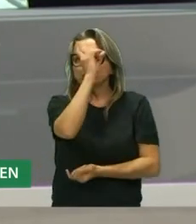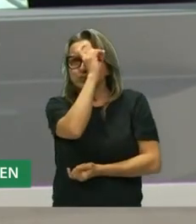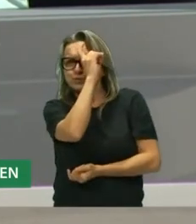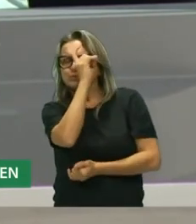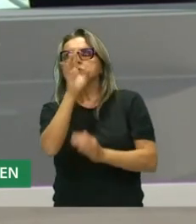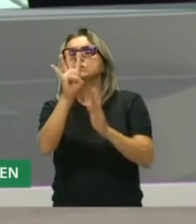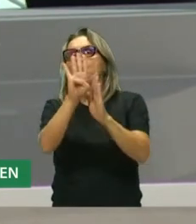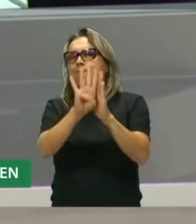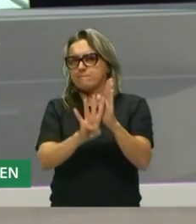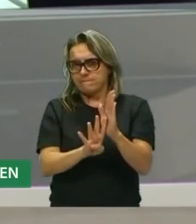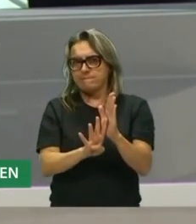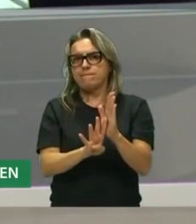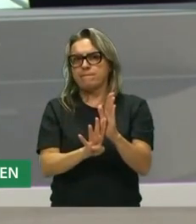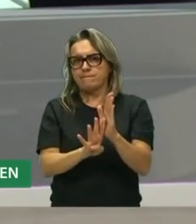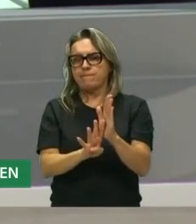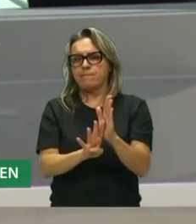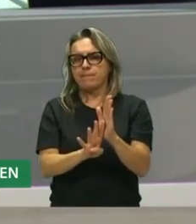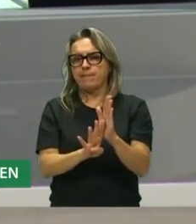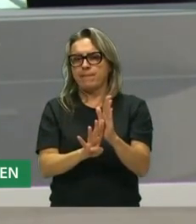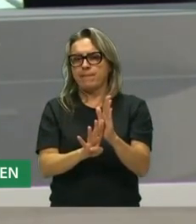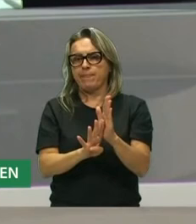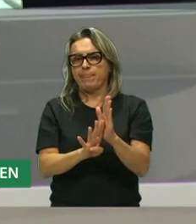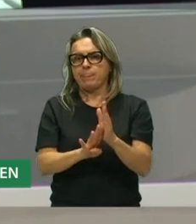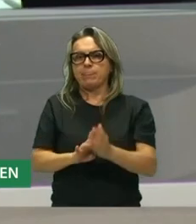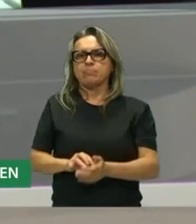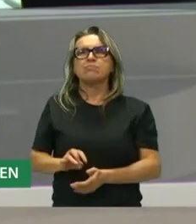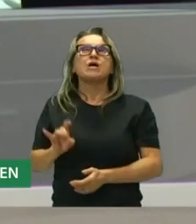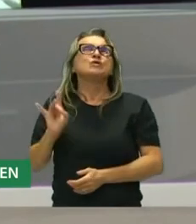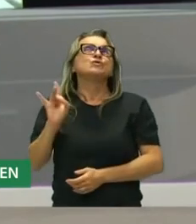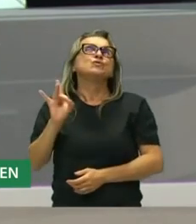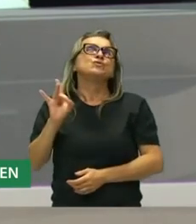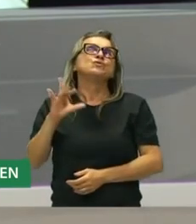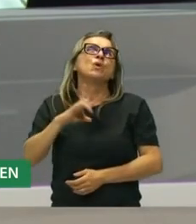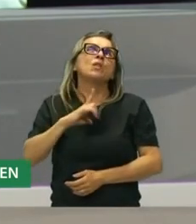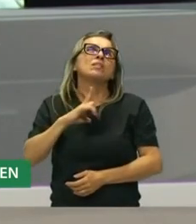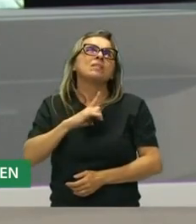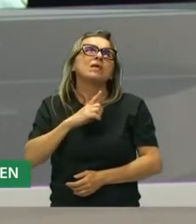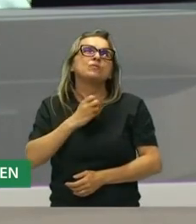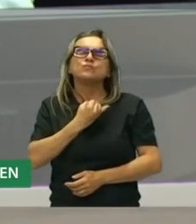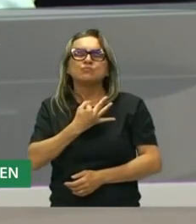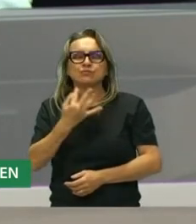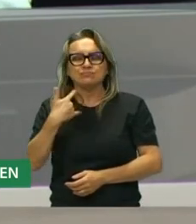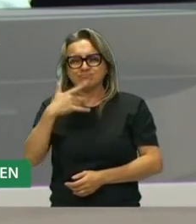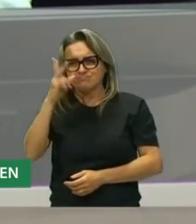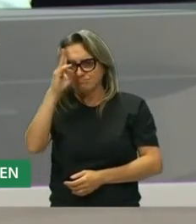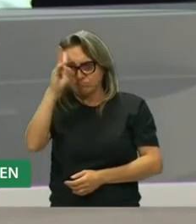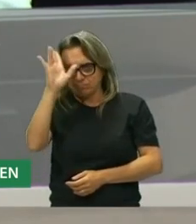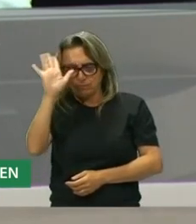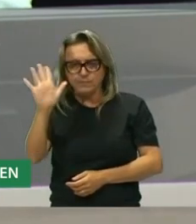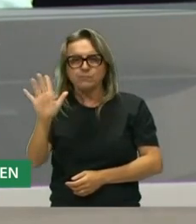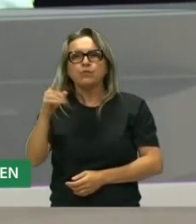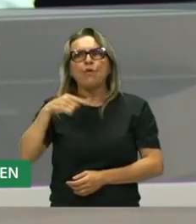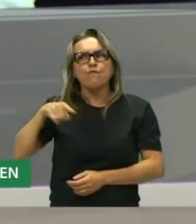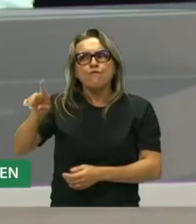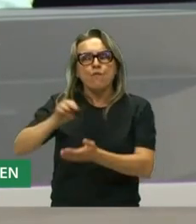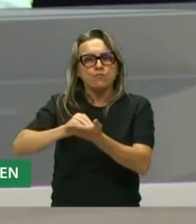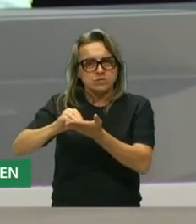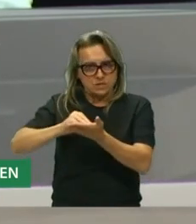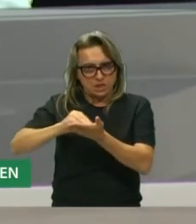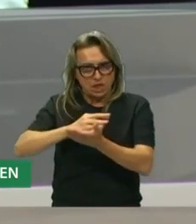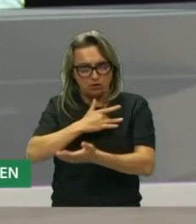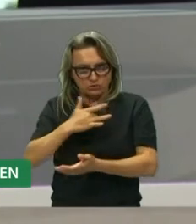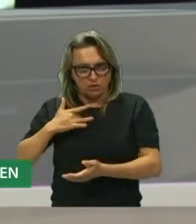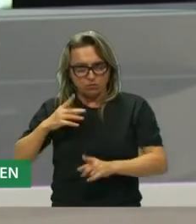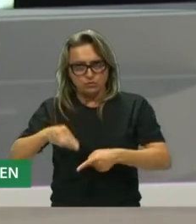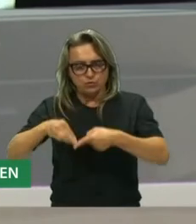E eu só tenho um número, irmã, que eu lembro aqui. Fomos ao secretário de saúde do município de